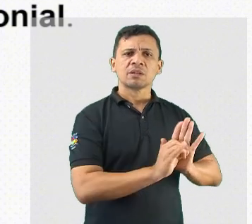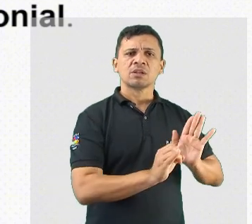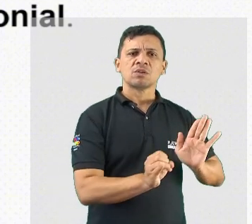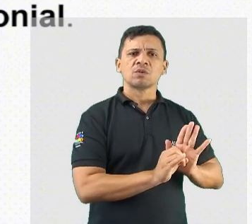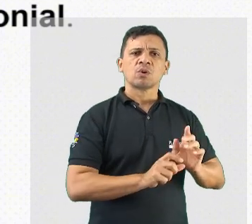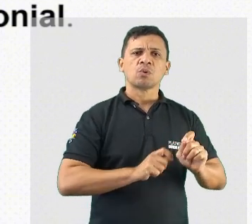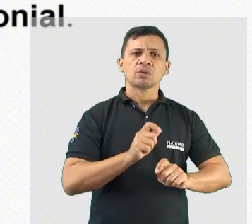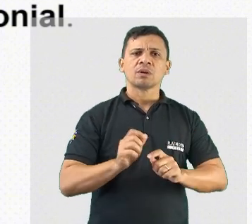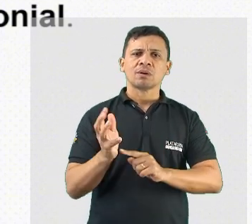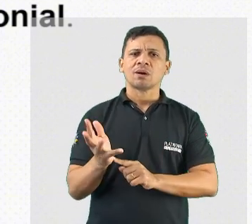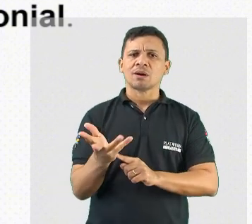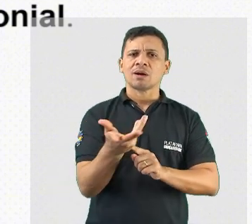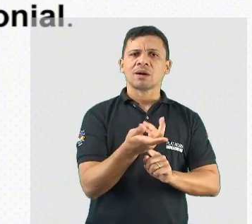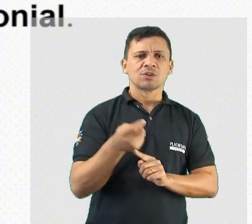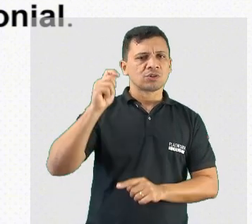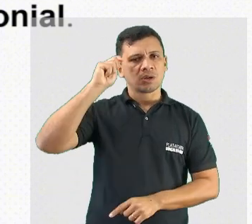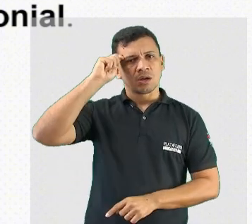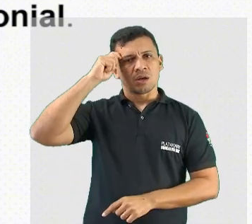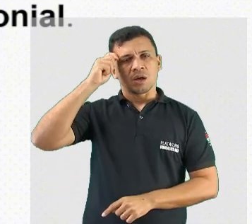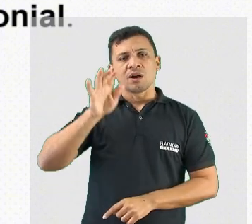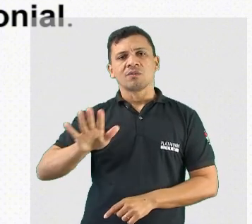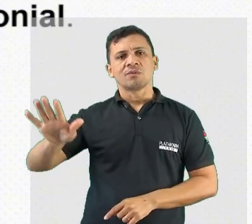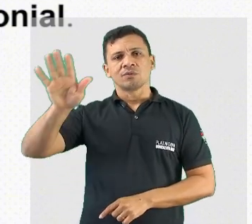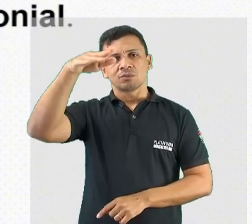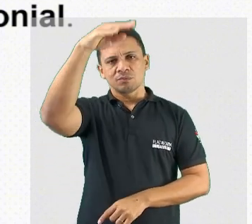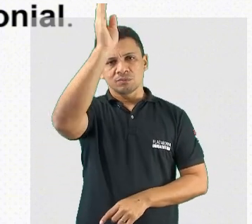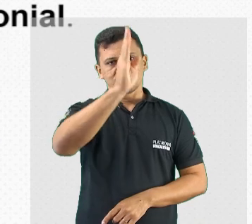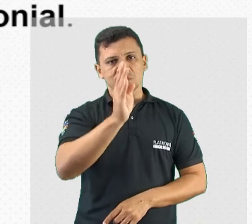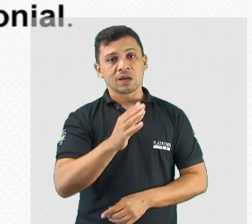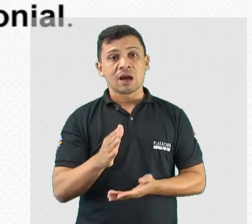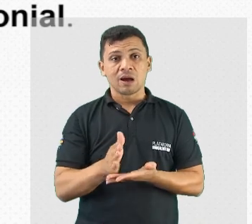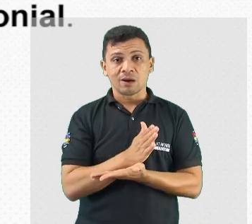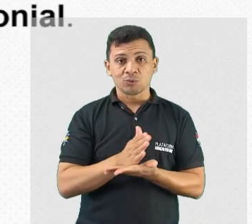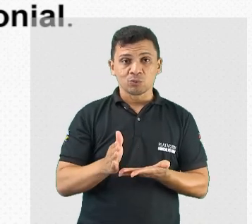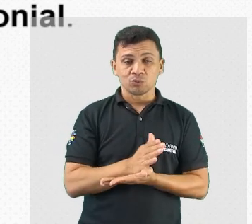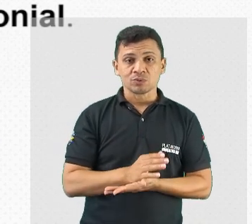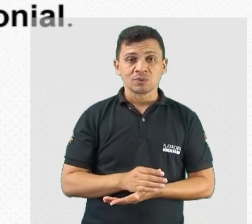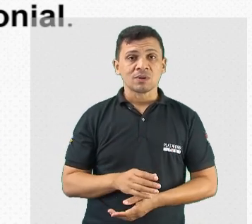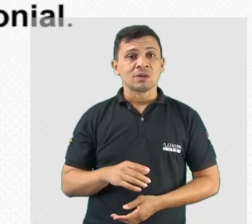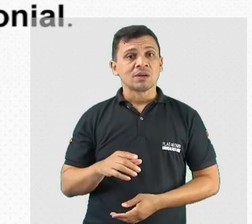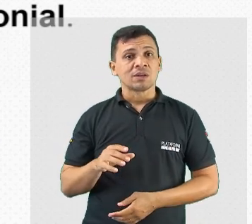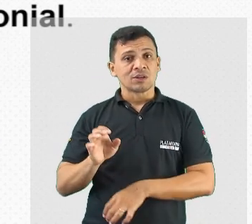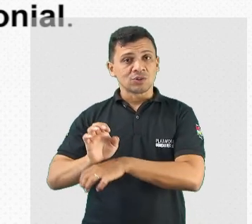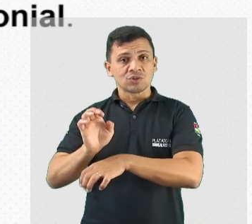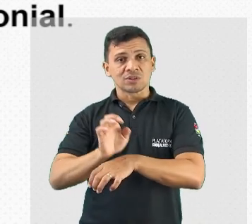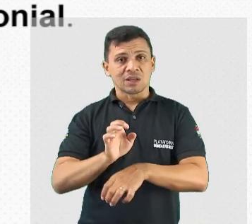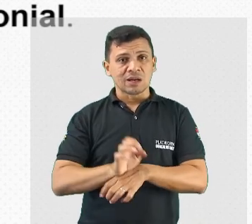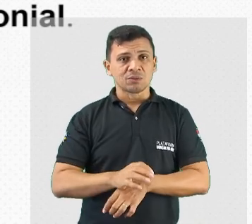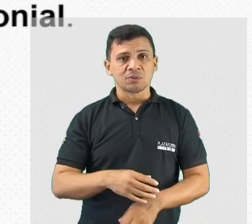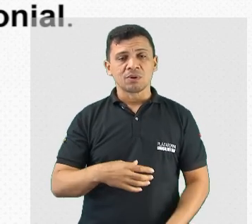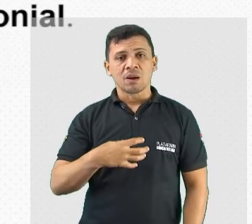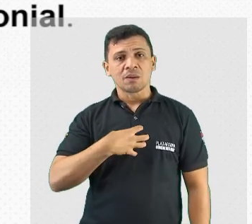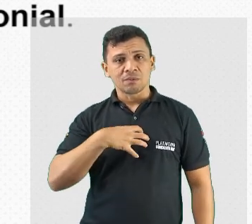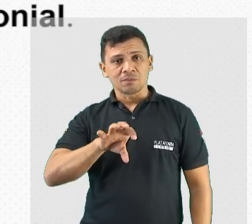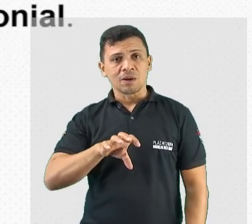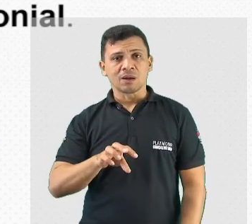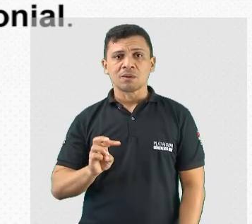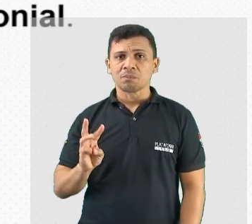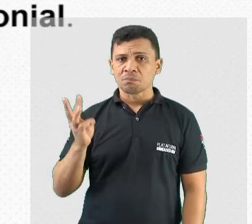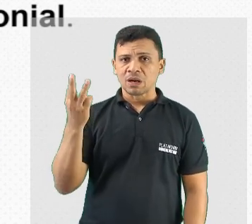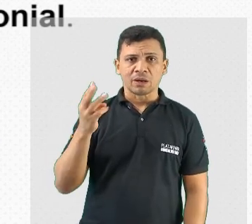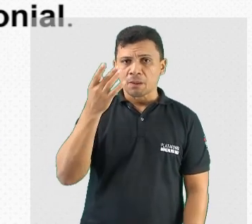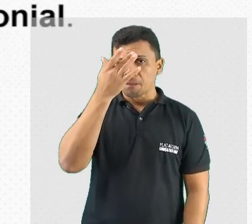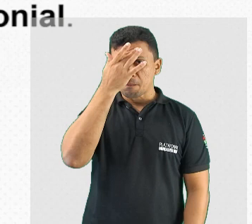de arte afro-brasileira. Alguns estados, é óbvio, tem uma quantidade, né? O Maranhão e a Bahia são os estados com a maior quantidade de